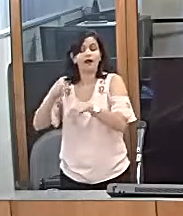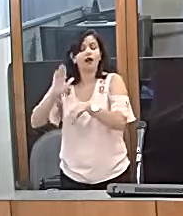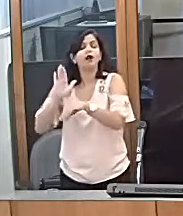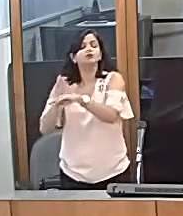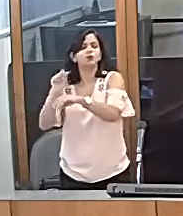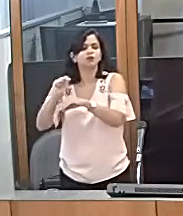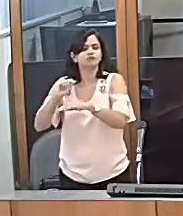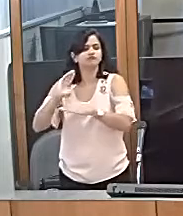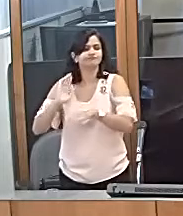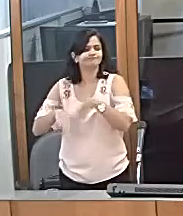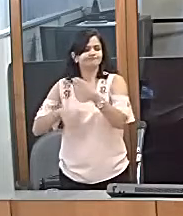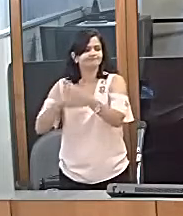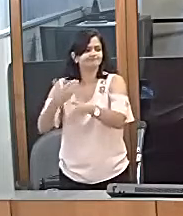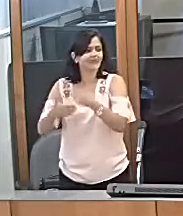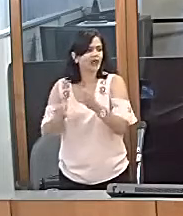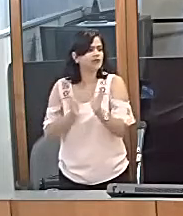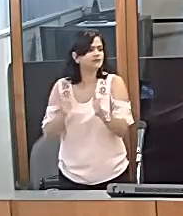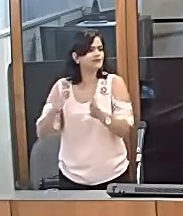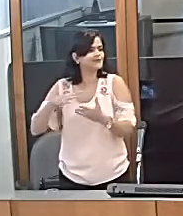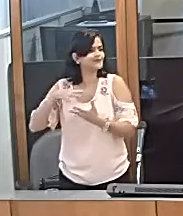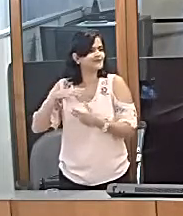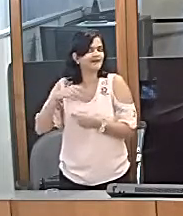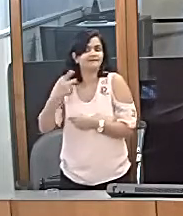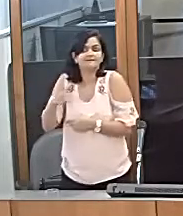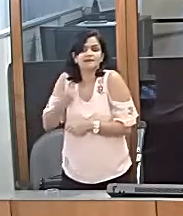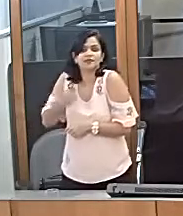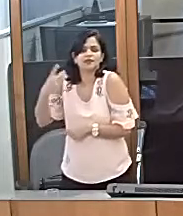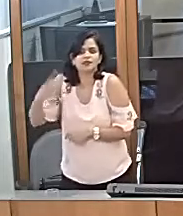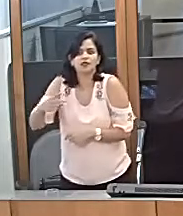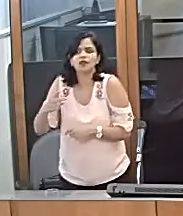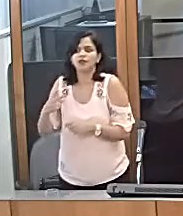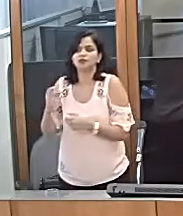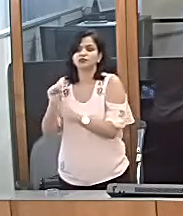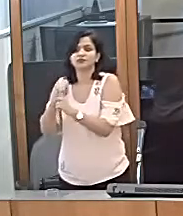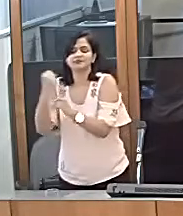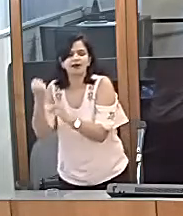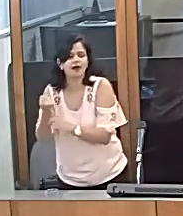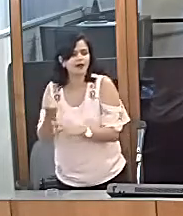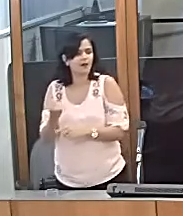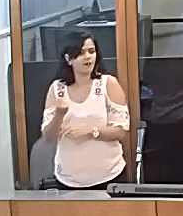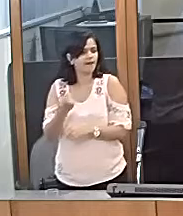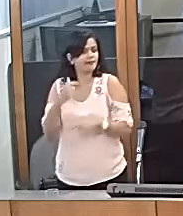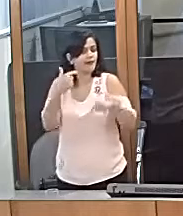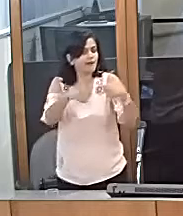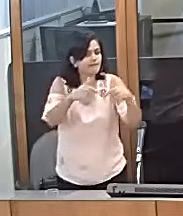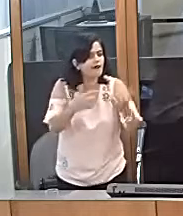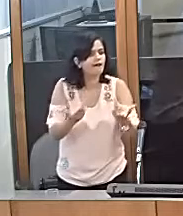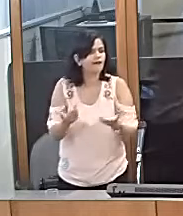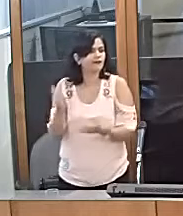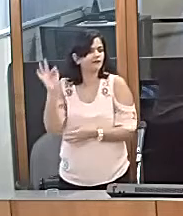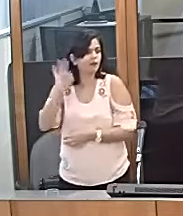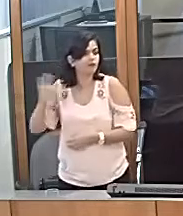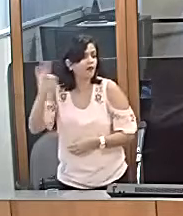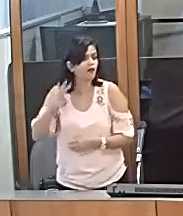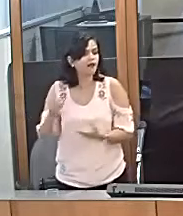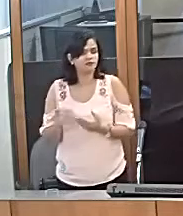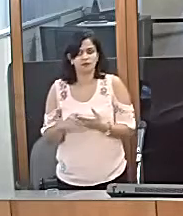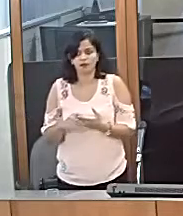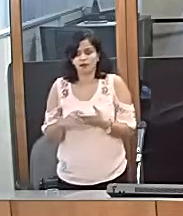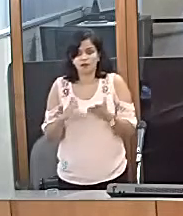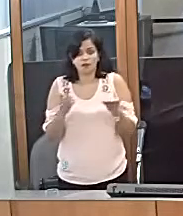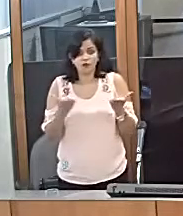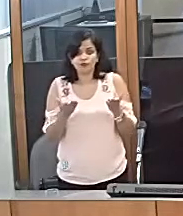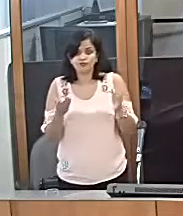que realmente as crianças surdas possam ter um ambiente linguístico favorável e, assim, ter acesso a uma